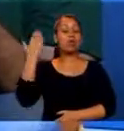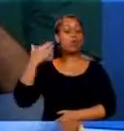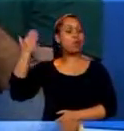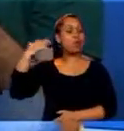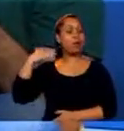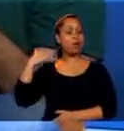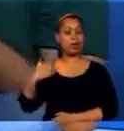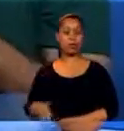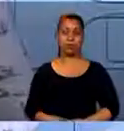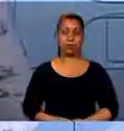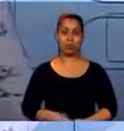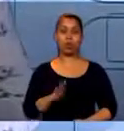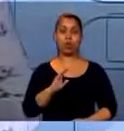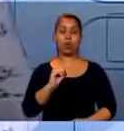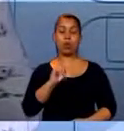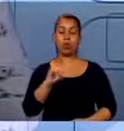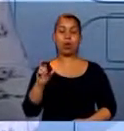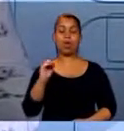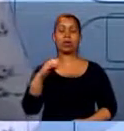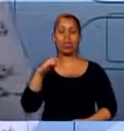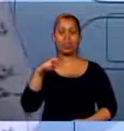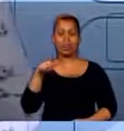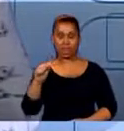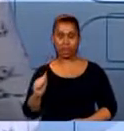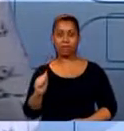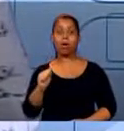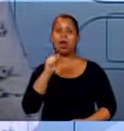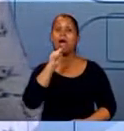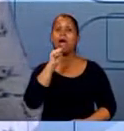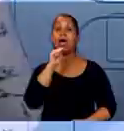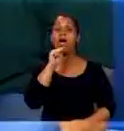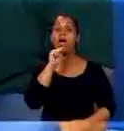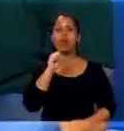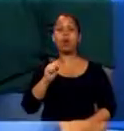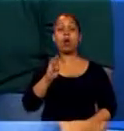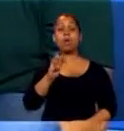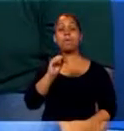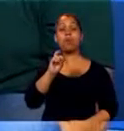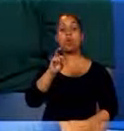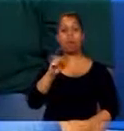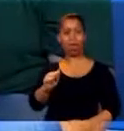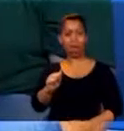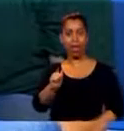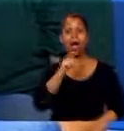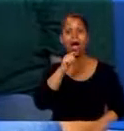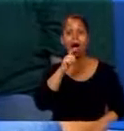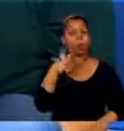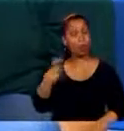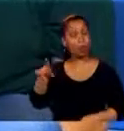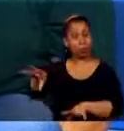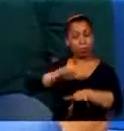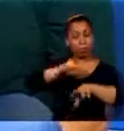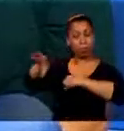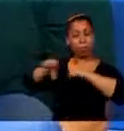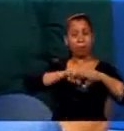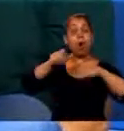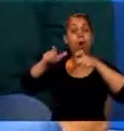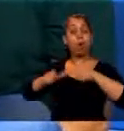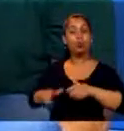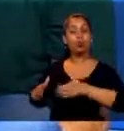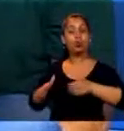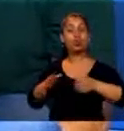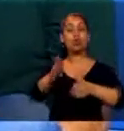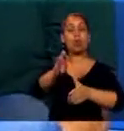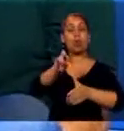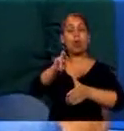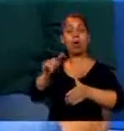no tempo aqui, entre o Borá e o Canela. Rio Preto era abastecido pelo Borá. Abastecimento da cidade era no Borá, no